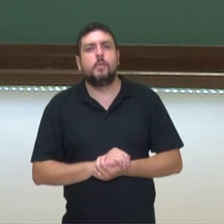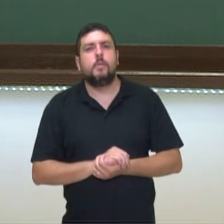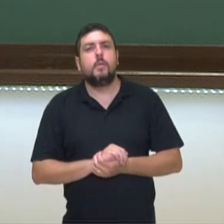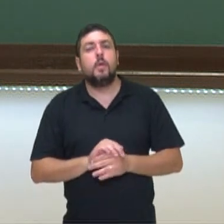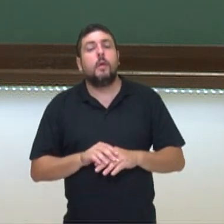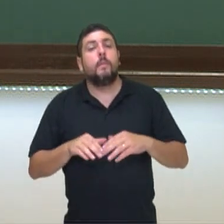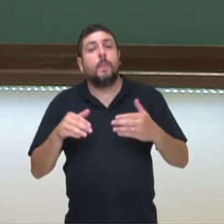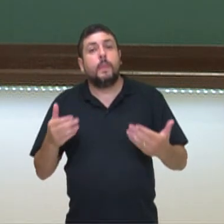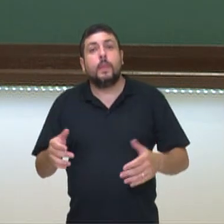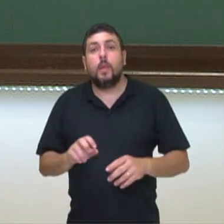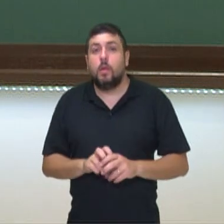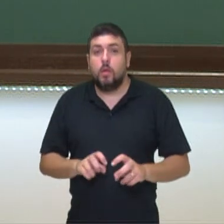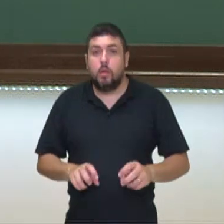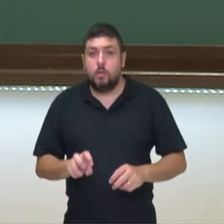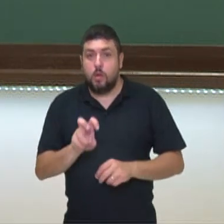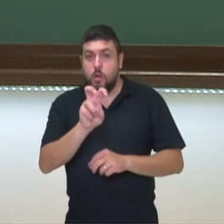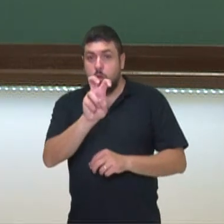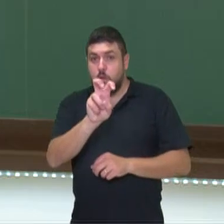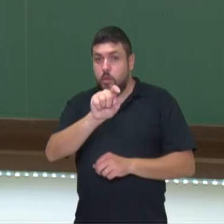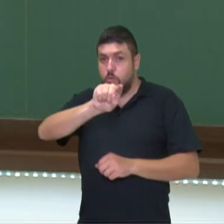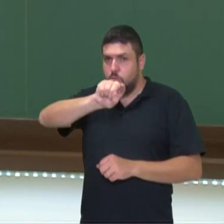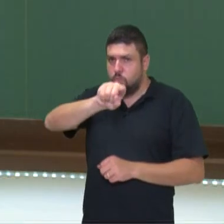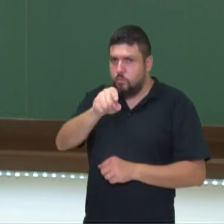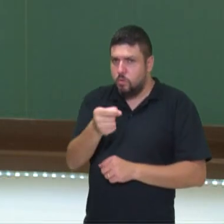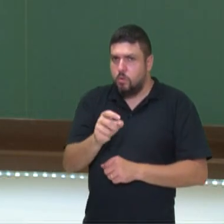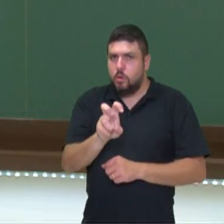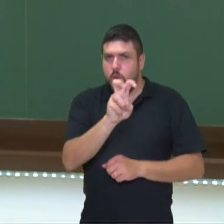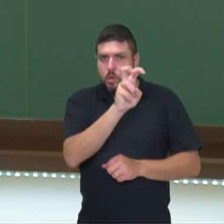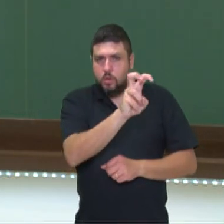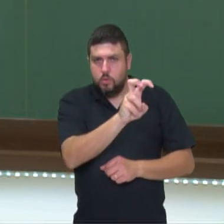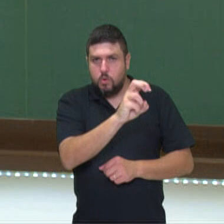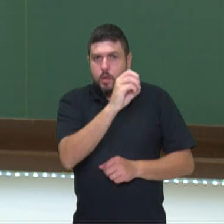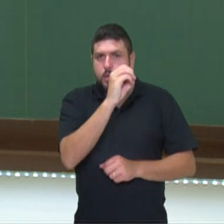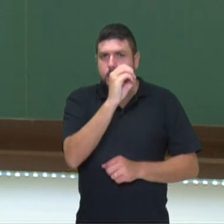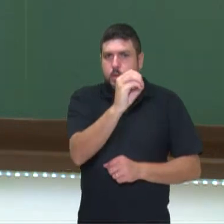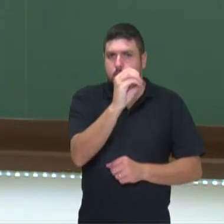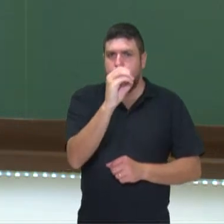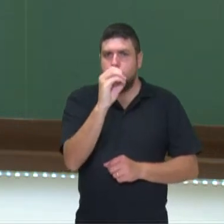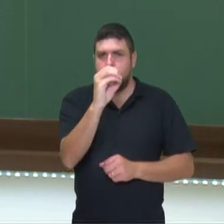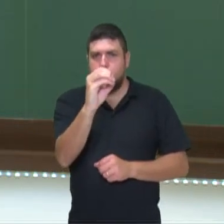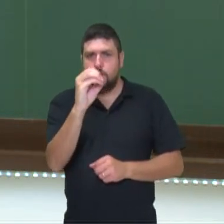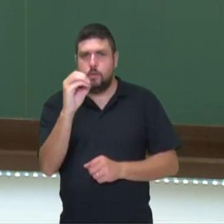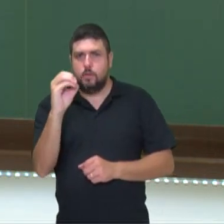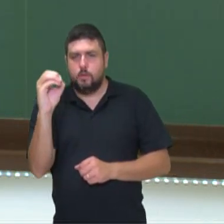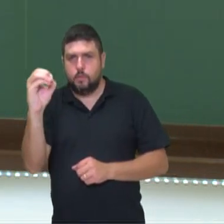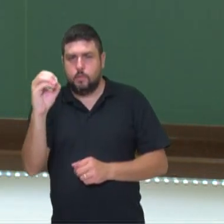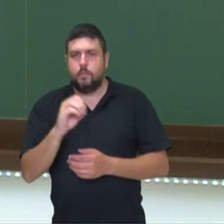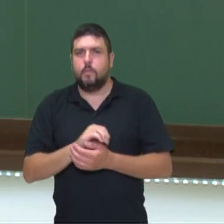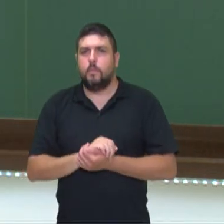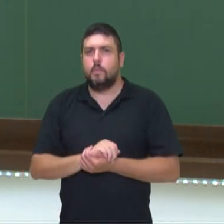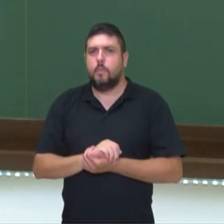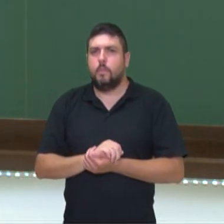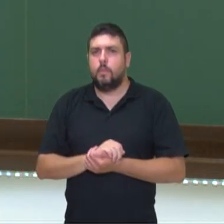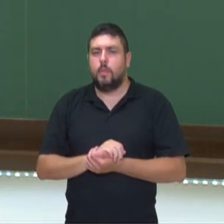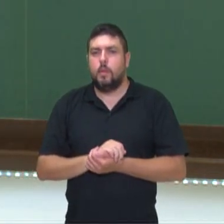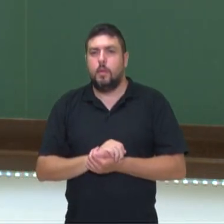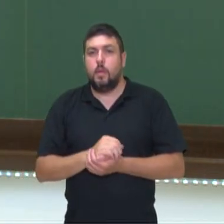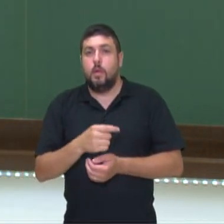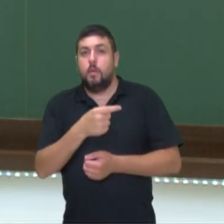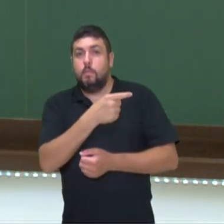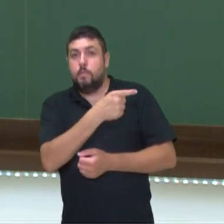fazer? 5.000, presta atenção que o 5.000 tem 0 centena, 0 dezena e 0 unidade. Menos